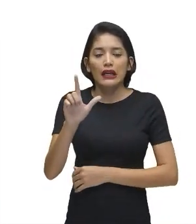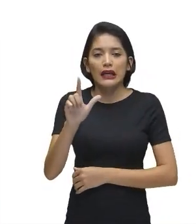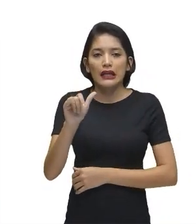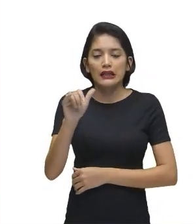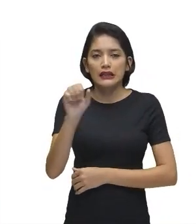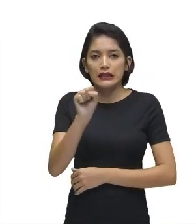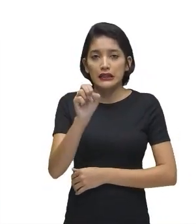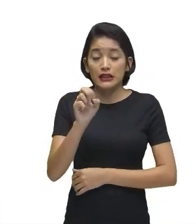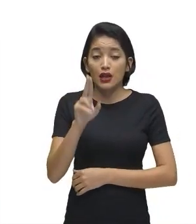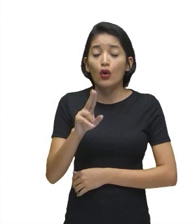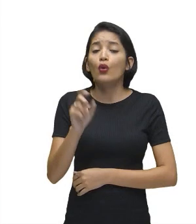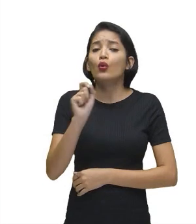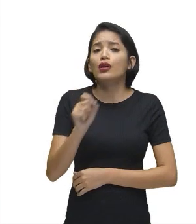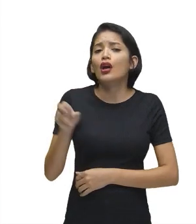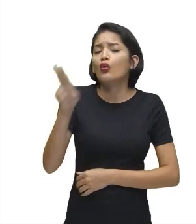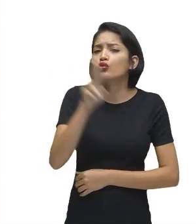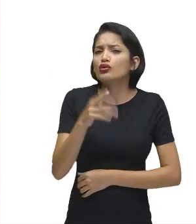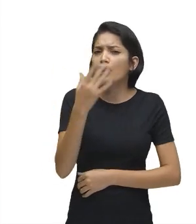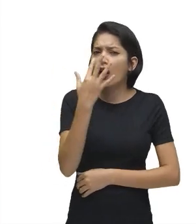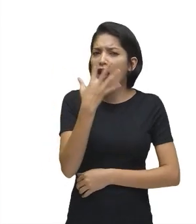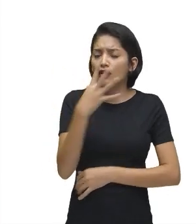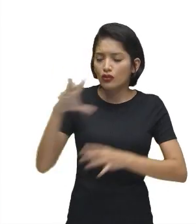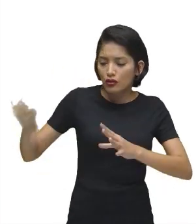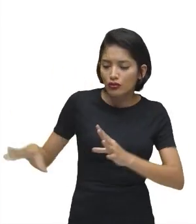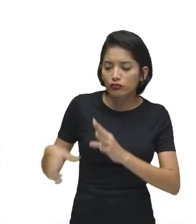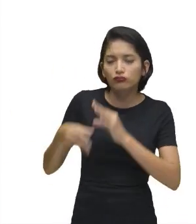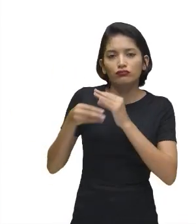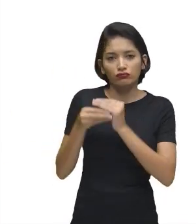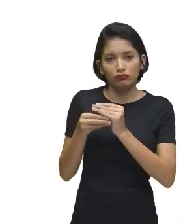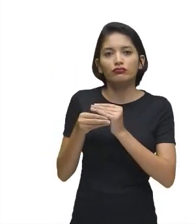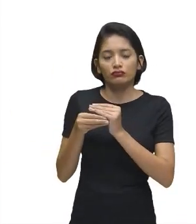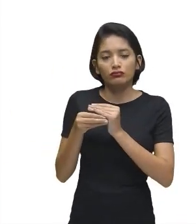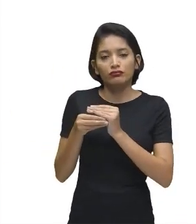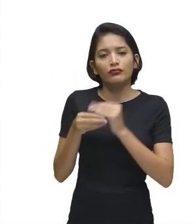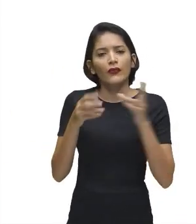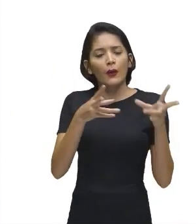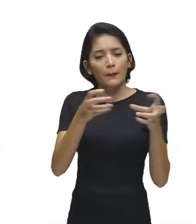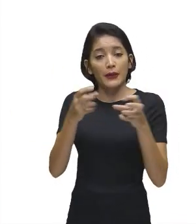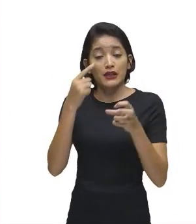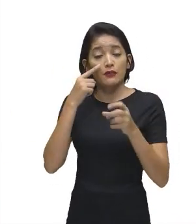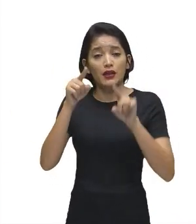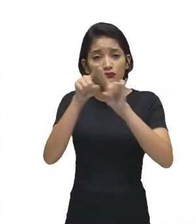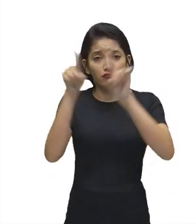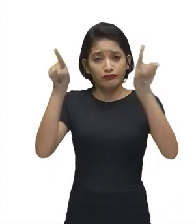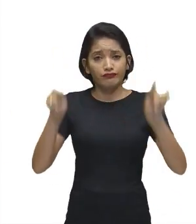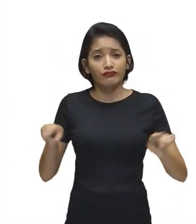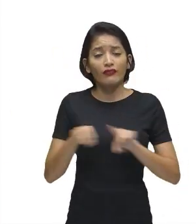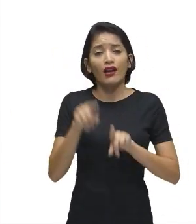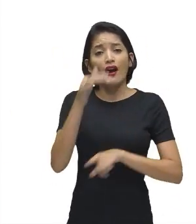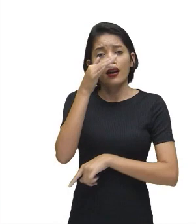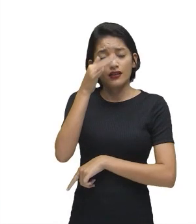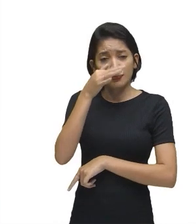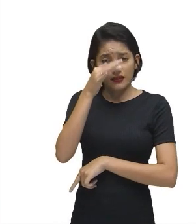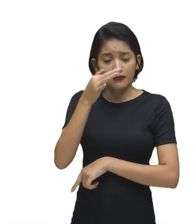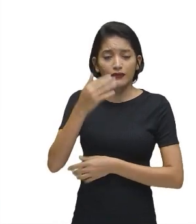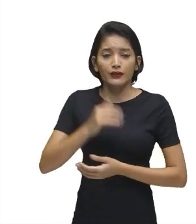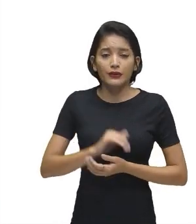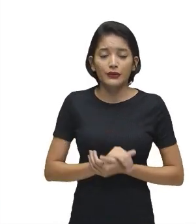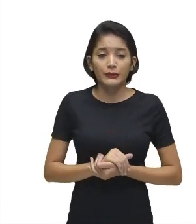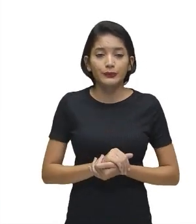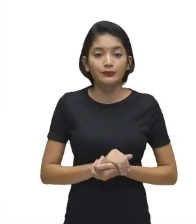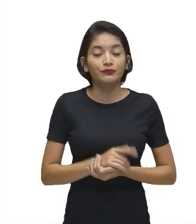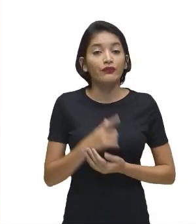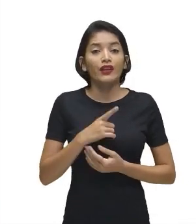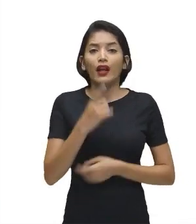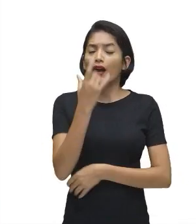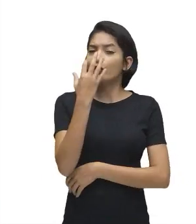que eles usavam as cores complementares. Aqui a gente pode ver no quadro essas flores. Aqui nós temos o